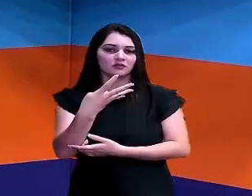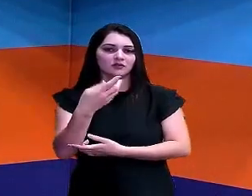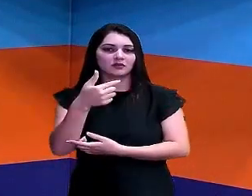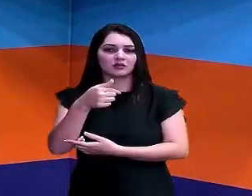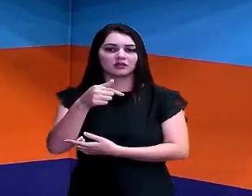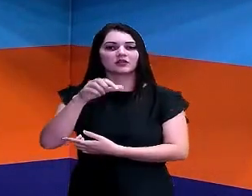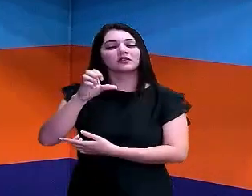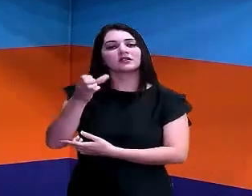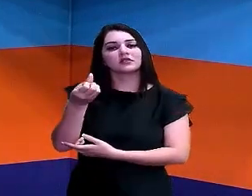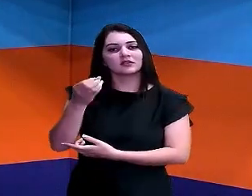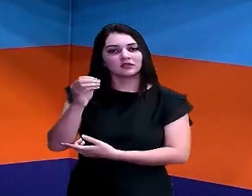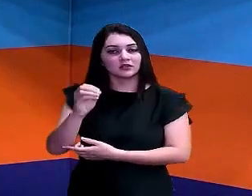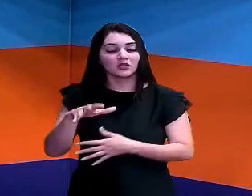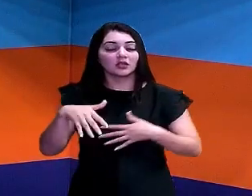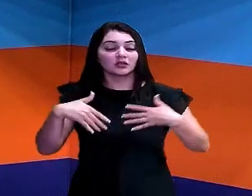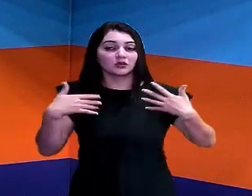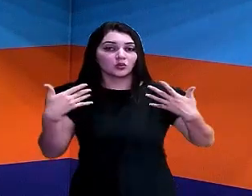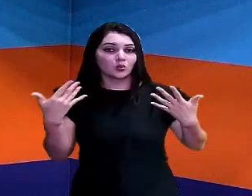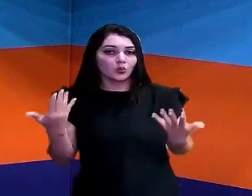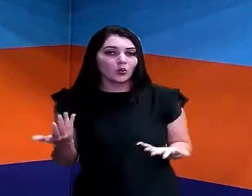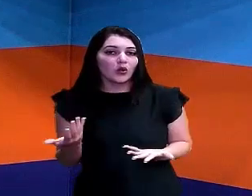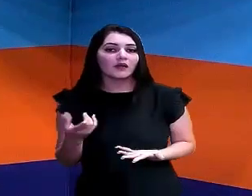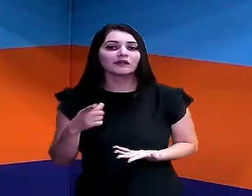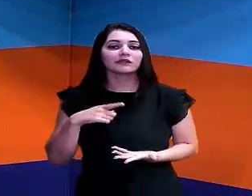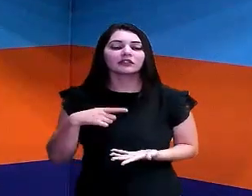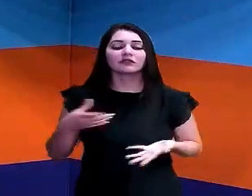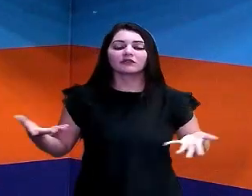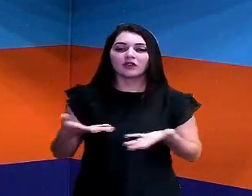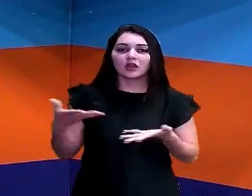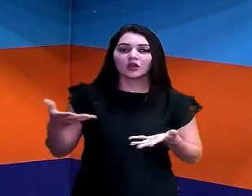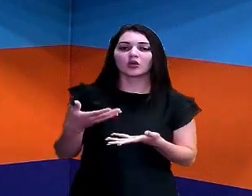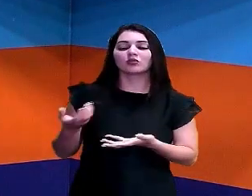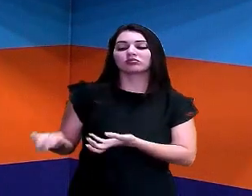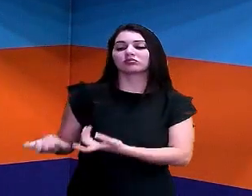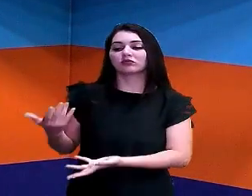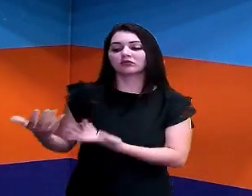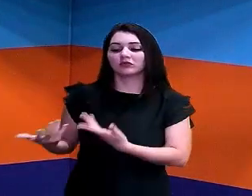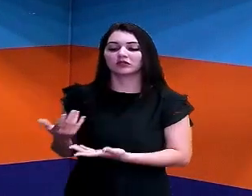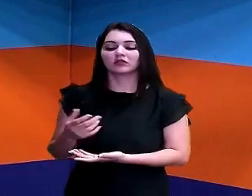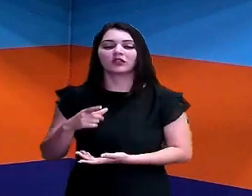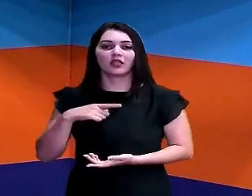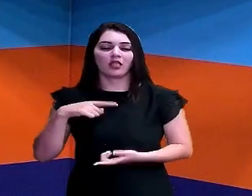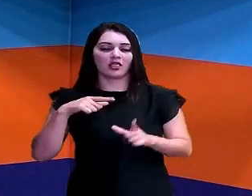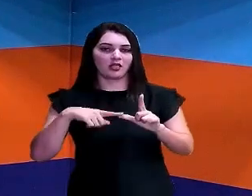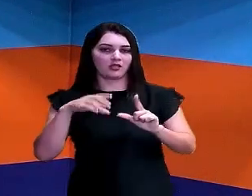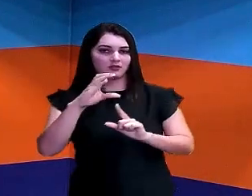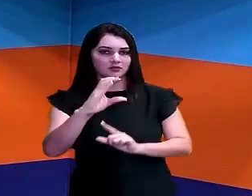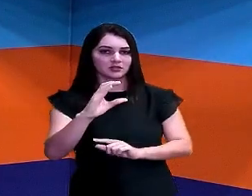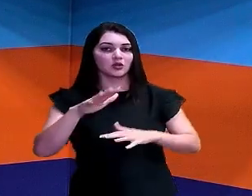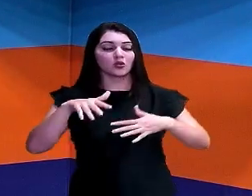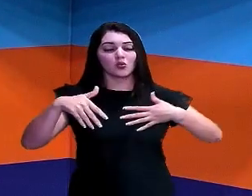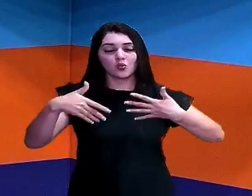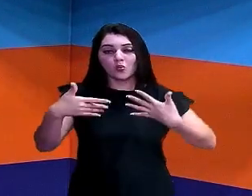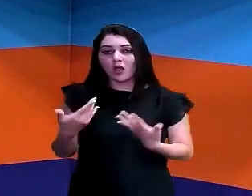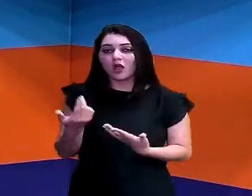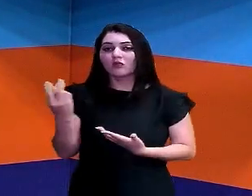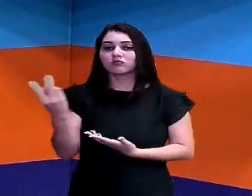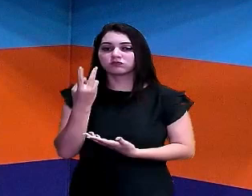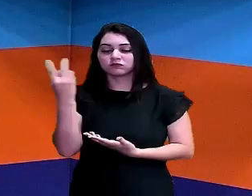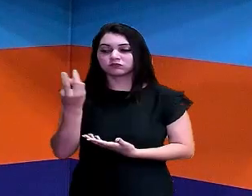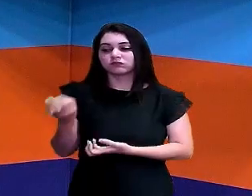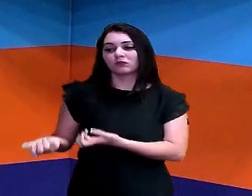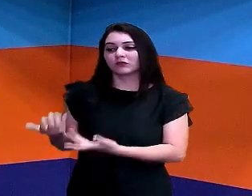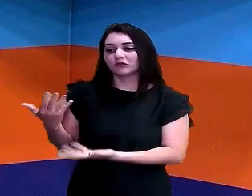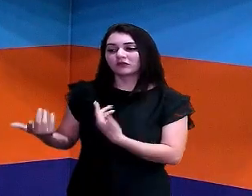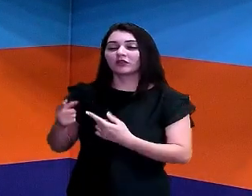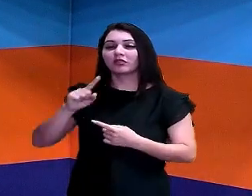147,60. E aí, quanto passou a custar o fogão? Esse aí ele pede na letra C, né? Qual será o preço desse fogão após o